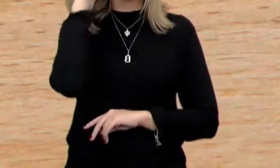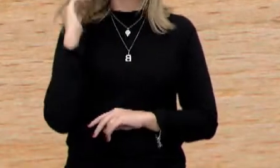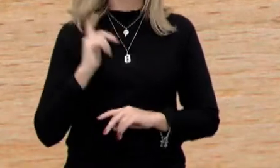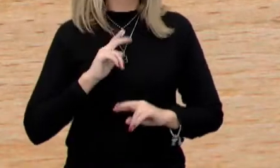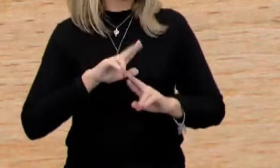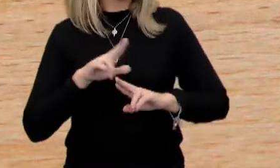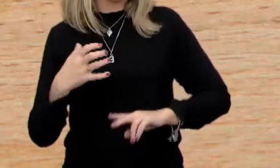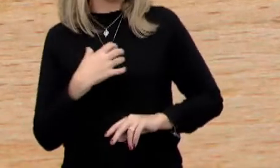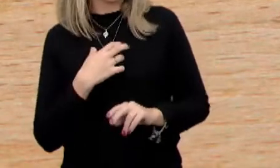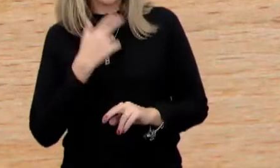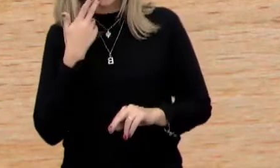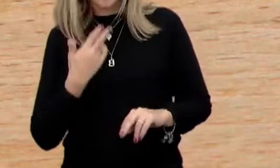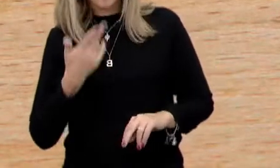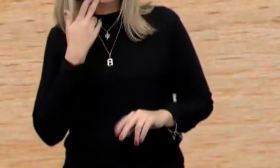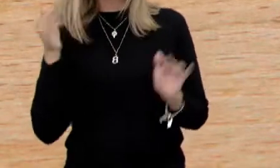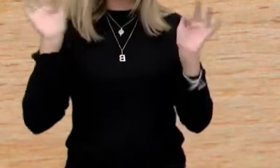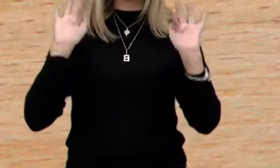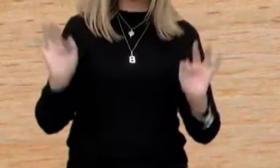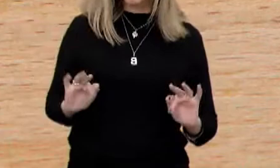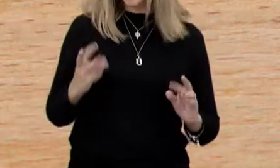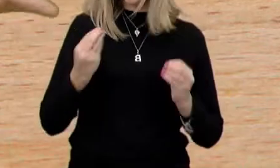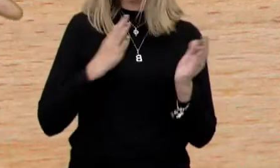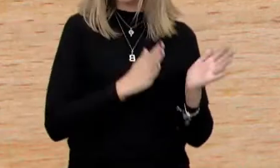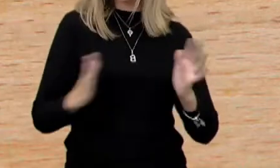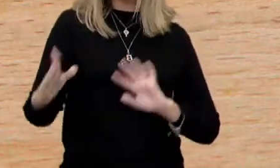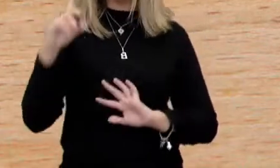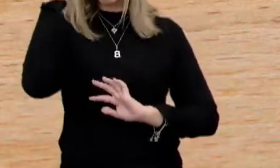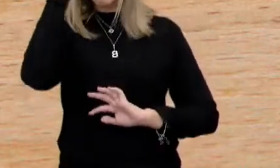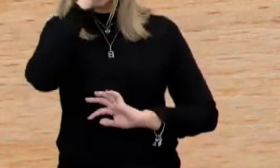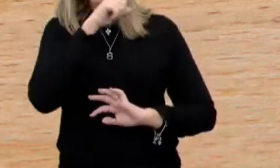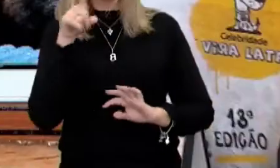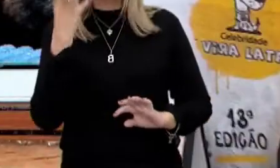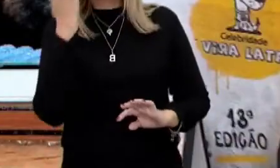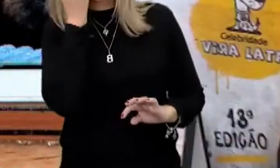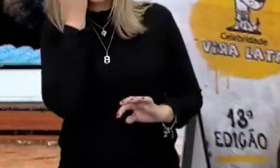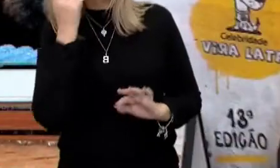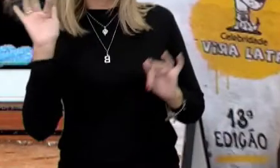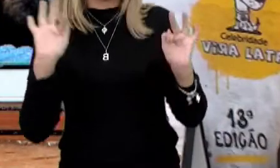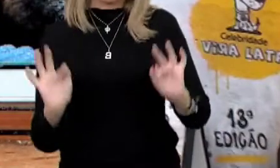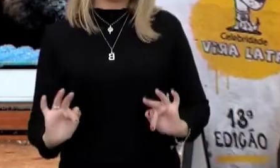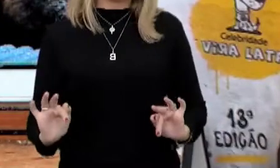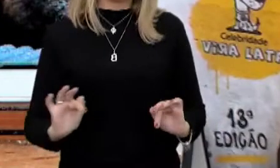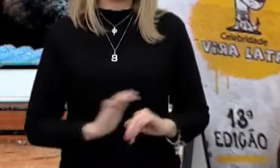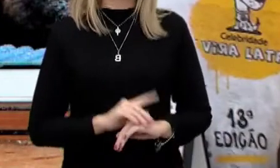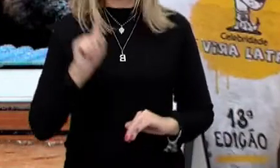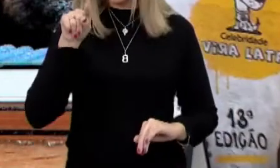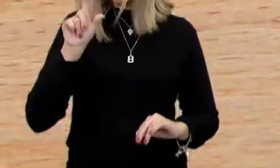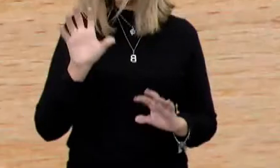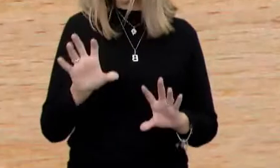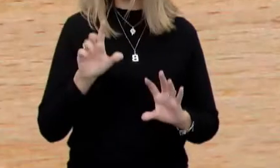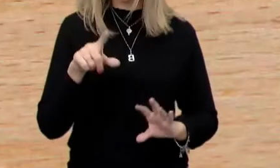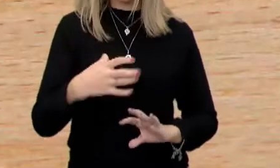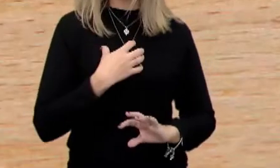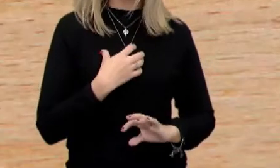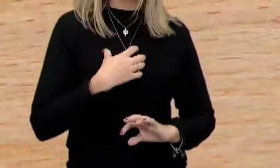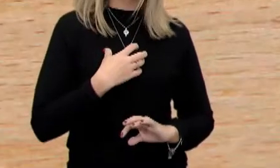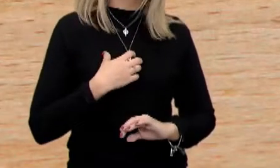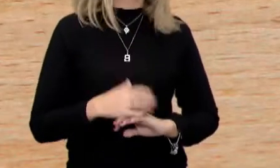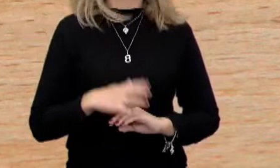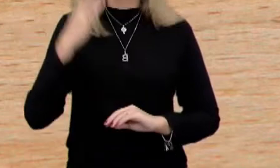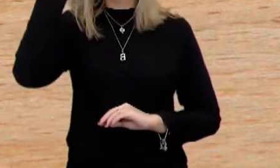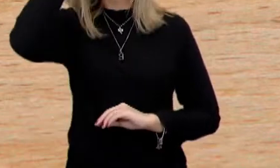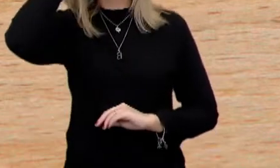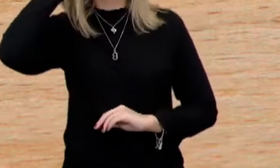de como eles estão felizes, como eles passaram por alguma dificuldade, foram adotados e estão felizes. Né? Que é uma coisa assim, às vezes as